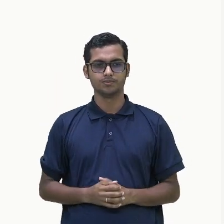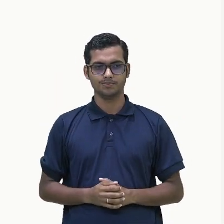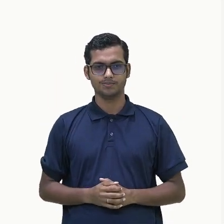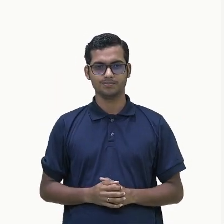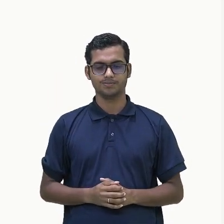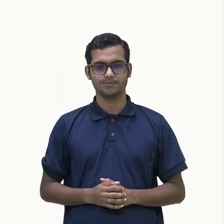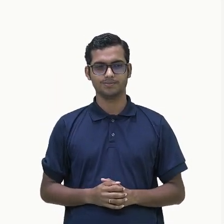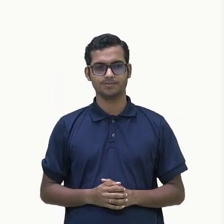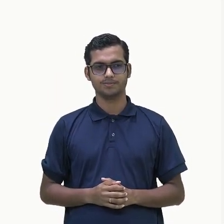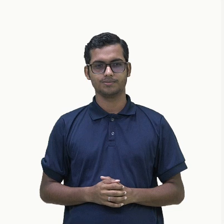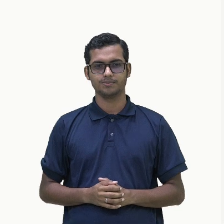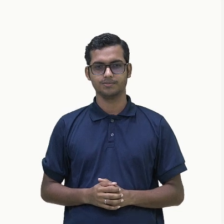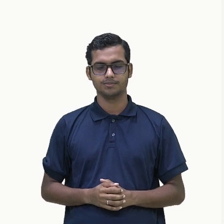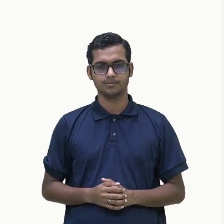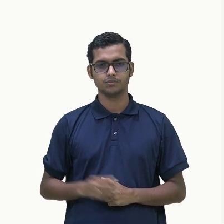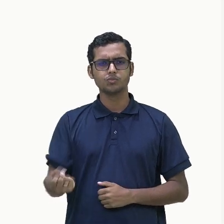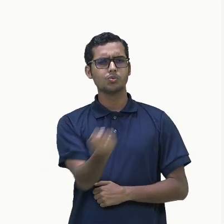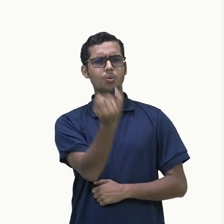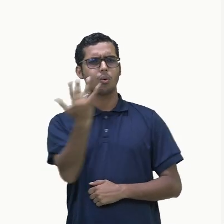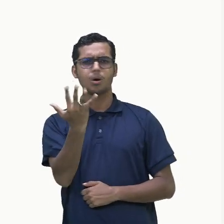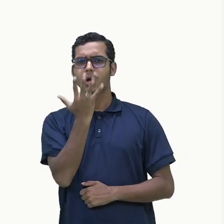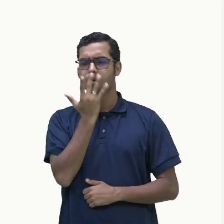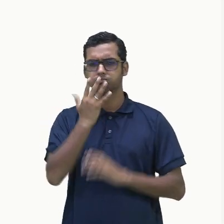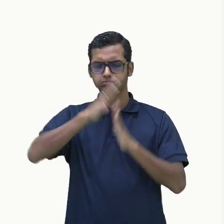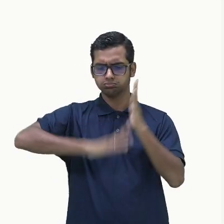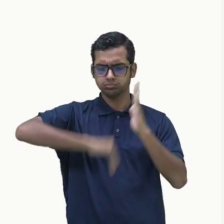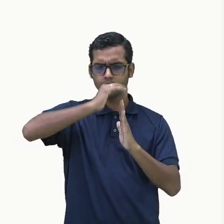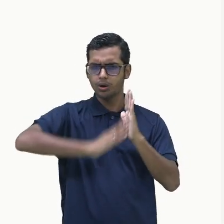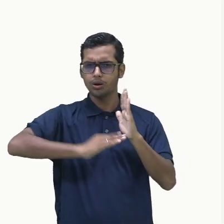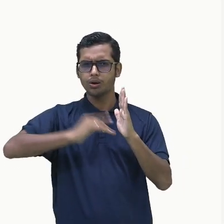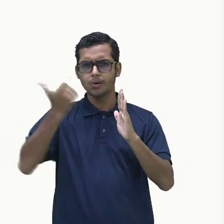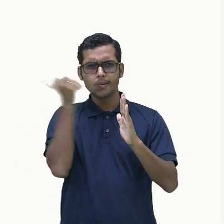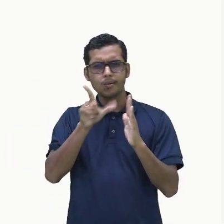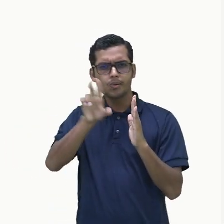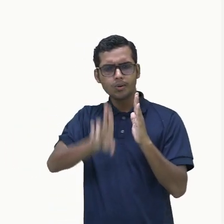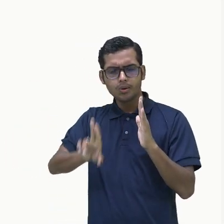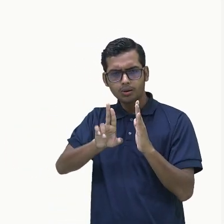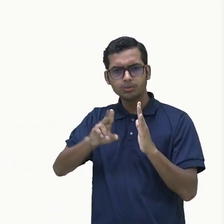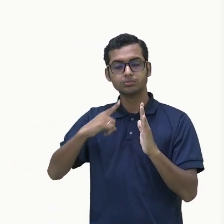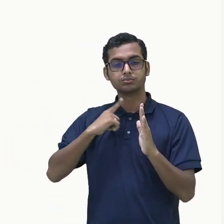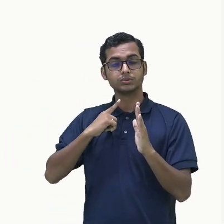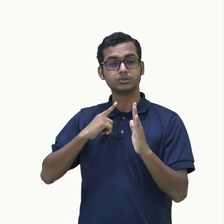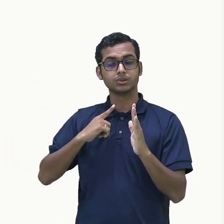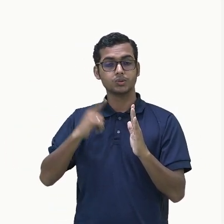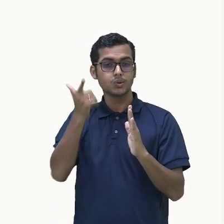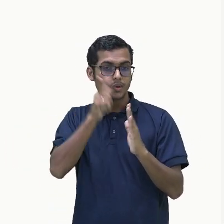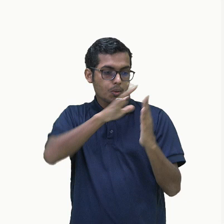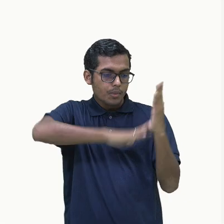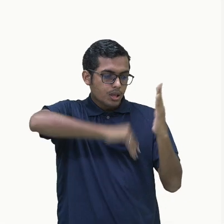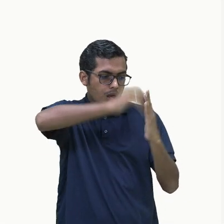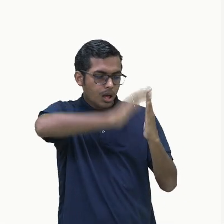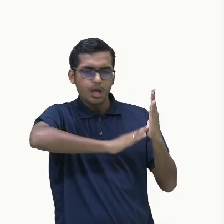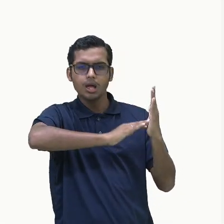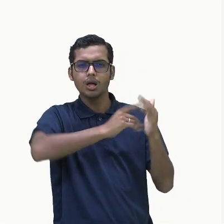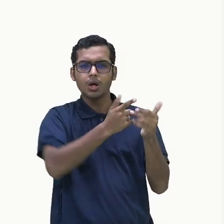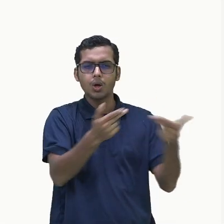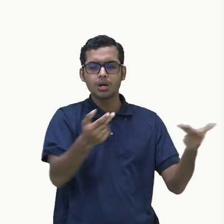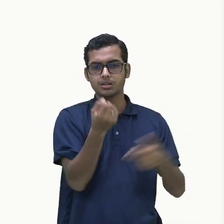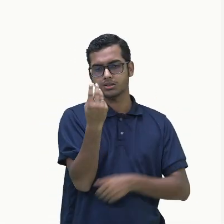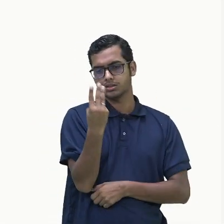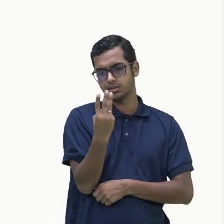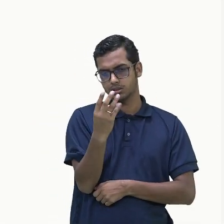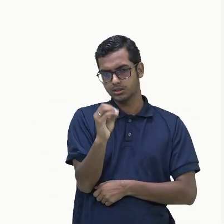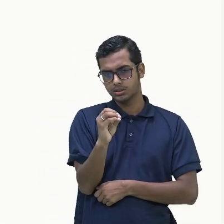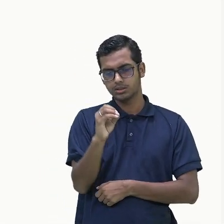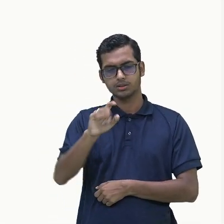quanto de tinta é necessário para fazer 30 litros. Beleza? Então, para fazer 30